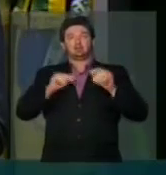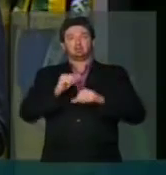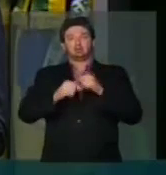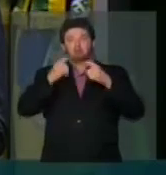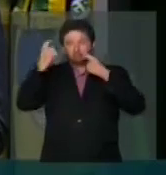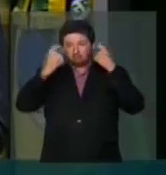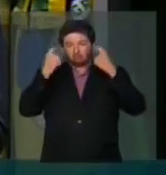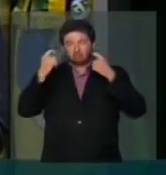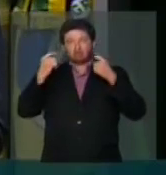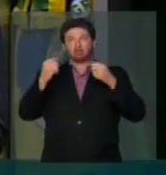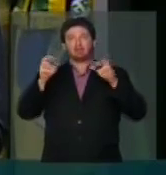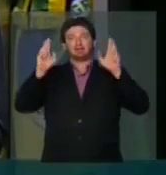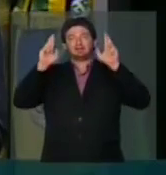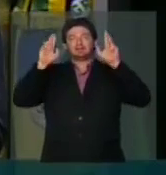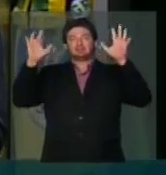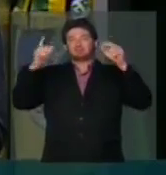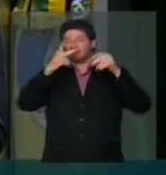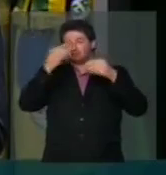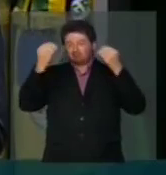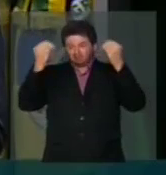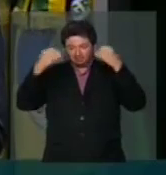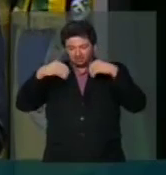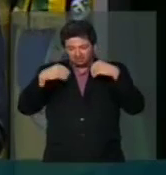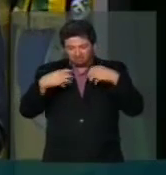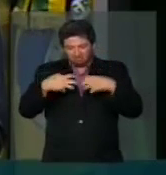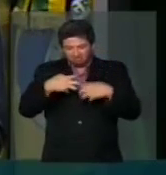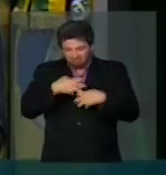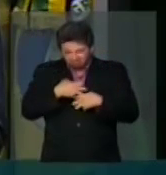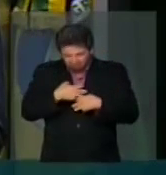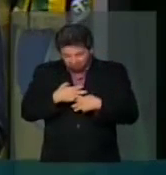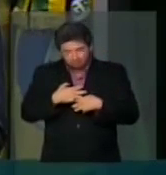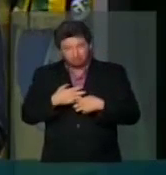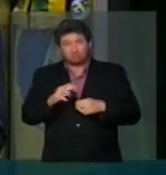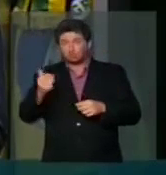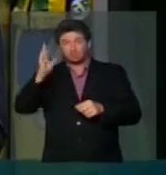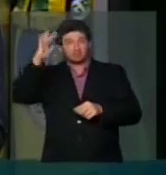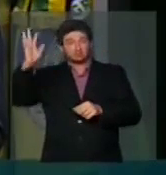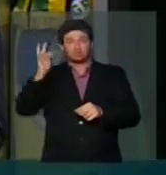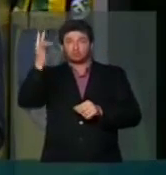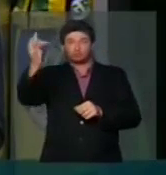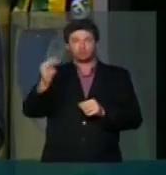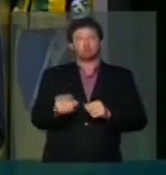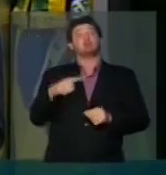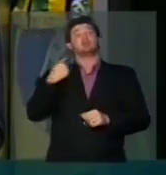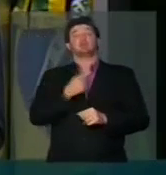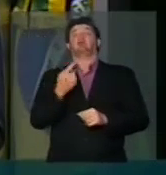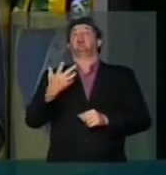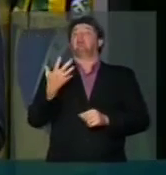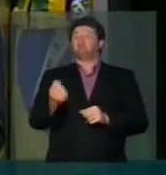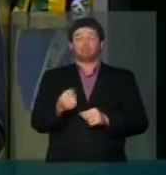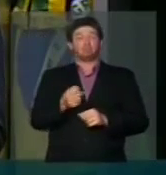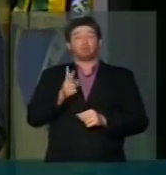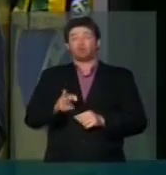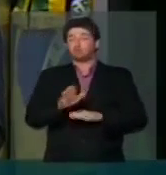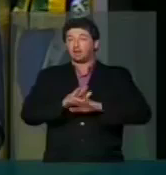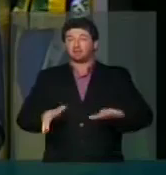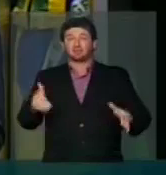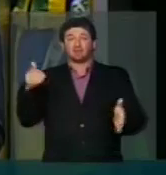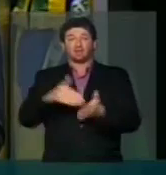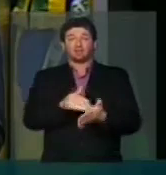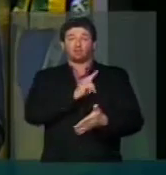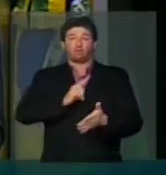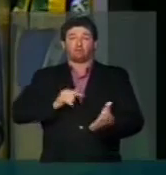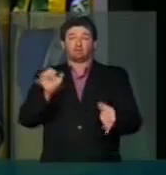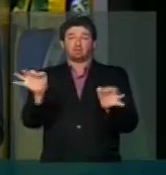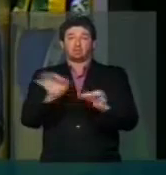a esperança em desalento. Parece que ficamos sem boas perspectivas e ficaremos sem boas notícias até o final deste